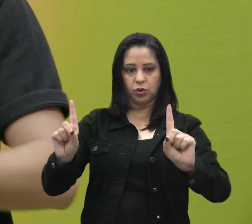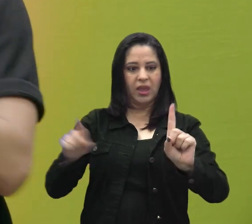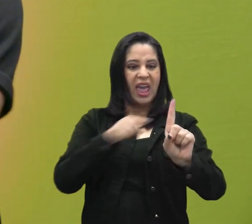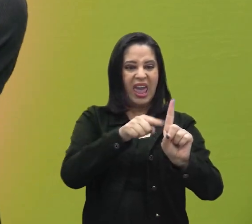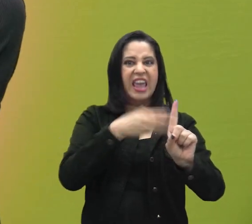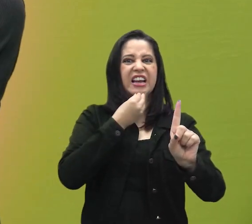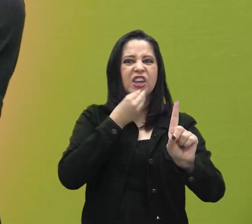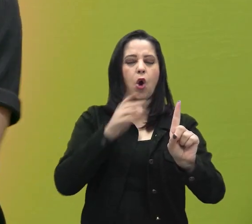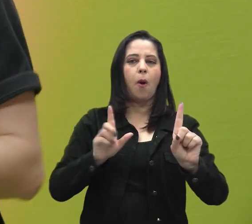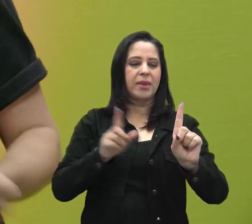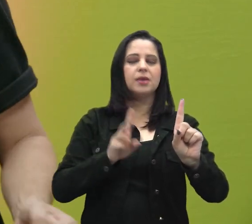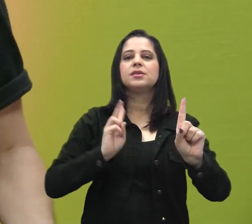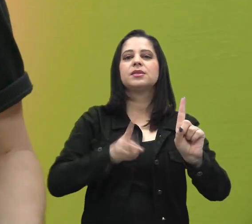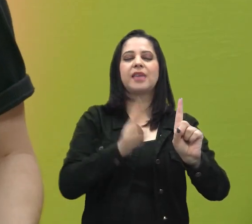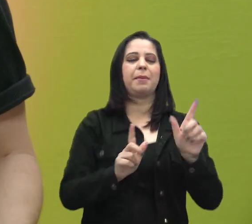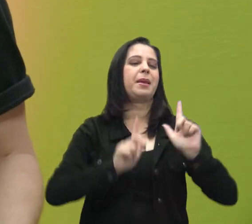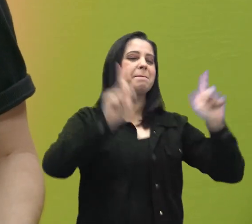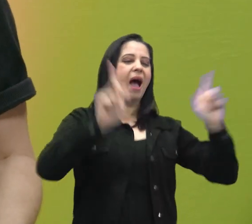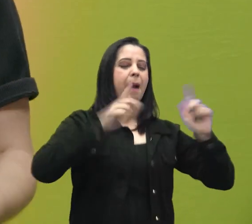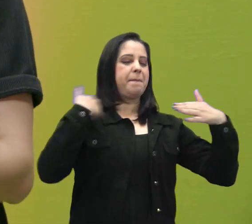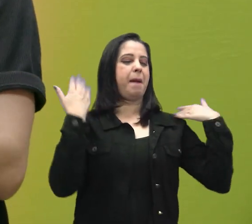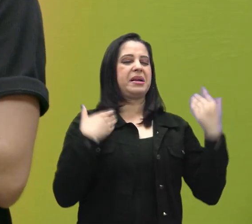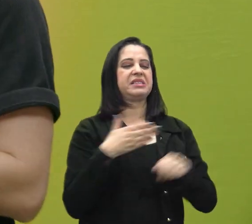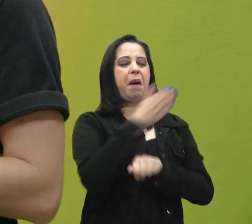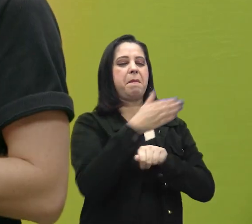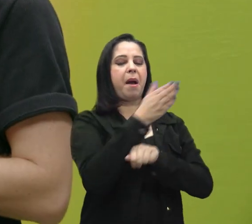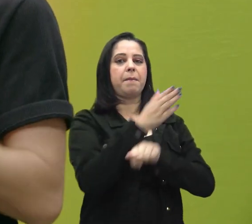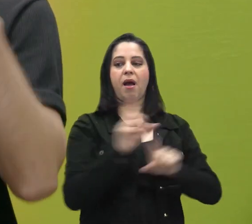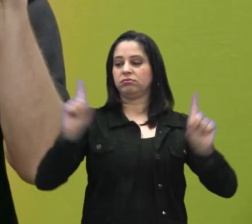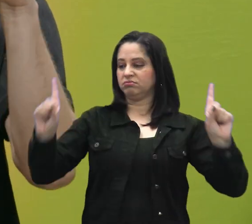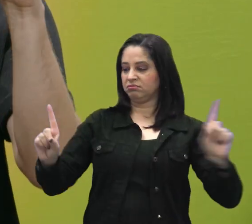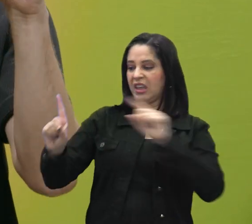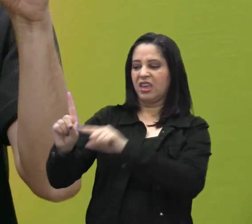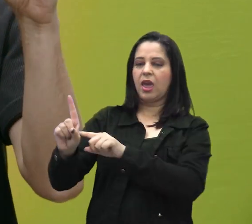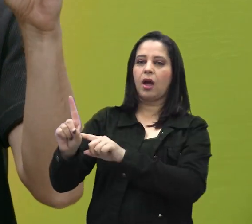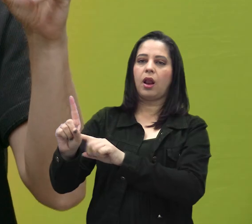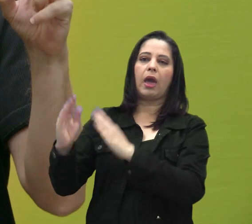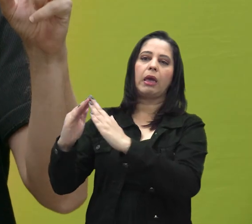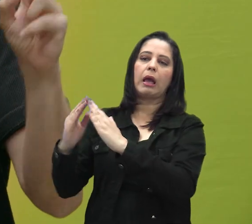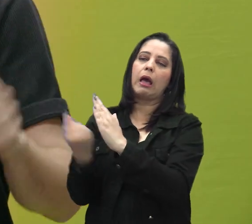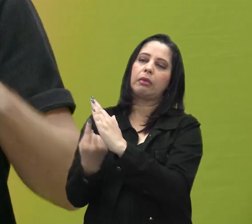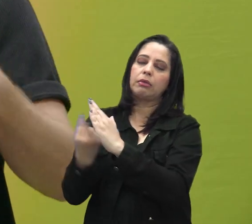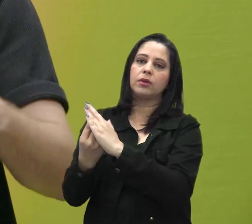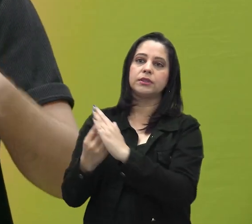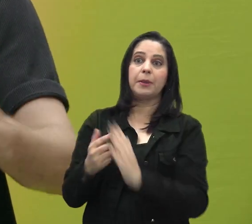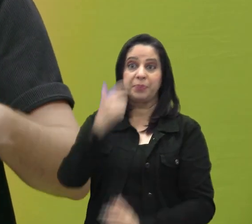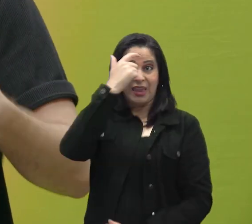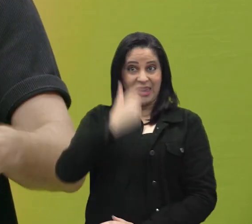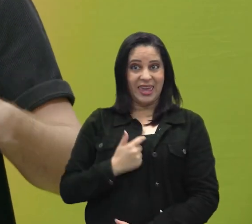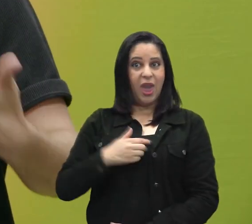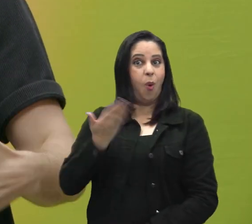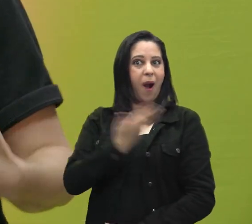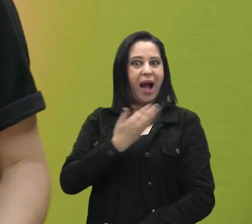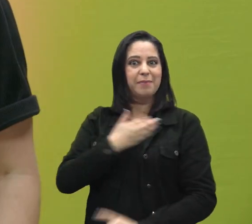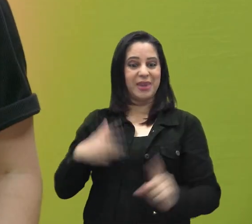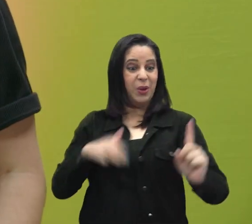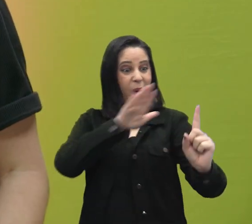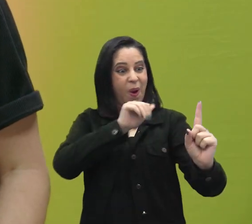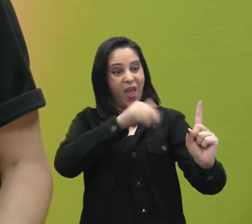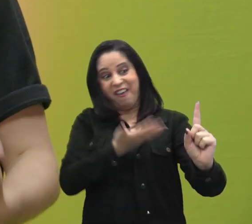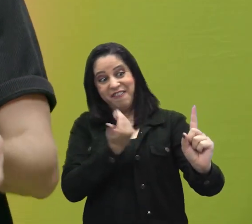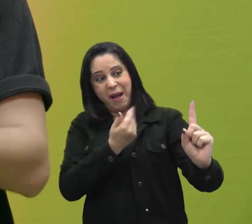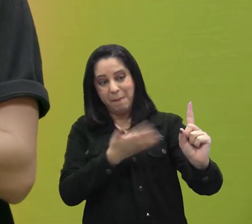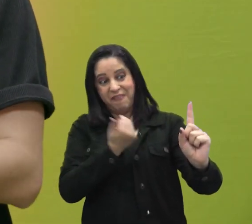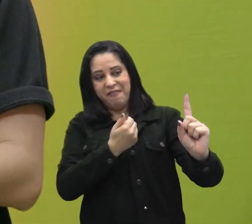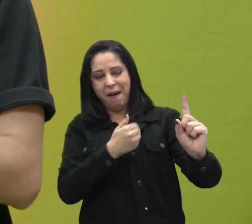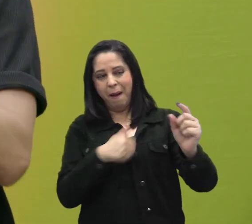que o marido sempre se diverte e a mulher sempre fica dentro de casa. E eu sou o amigo que atrapalha esse relacionamento porque vai lá chamar o amigo toda vez para ir pro futebol. Ah,